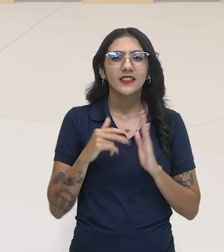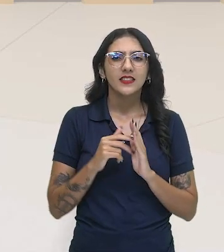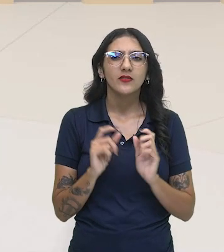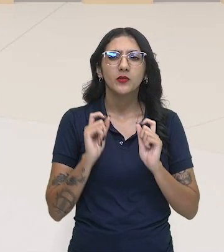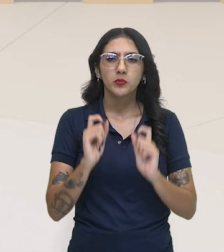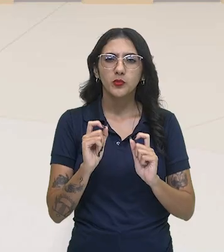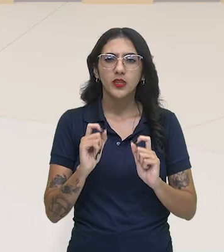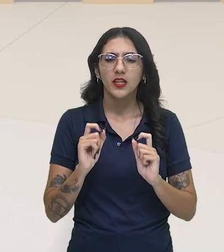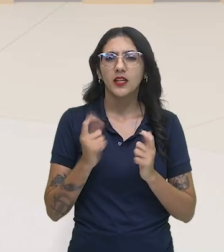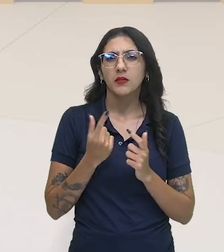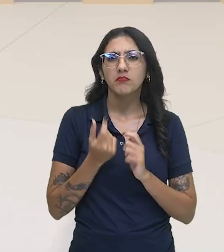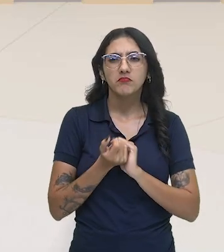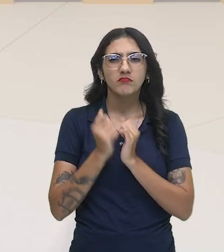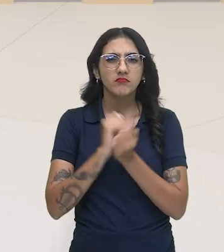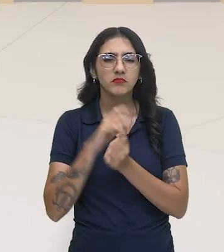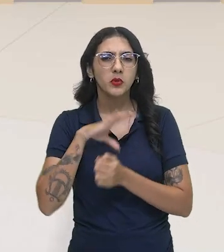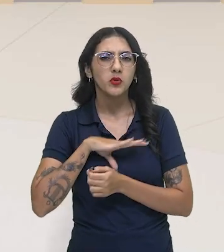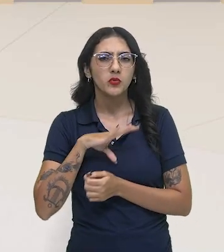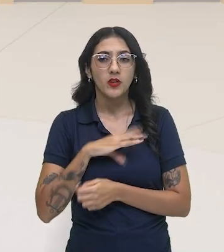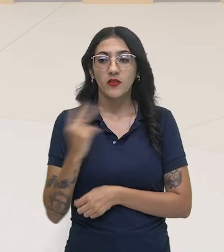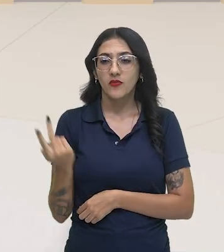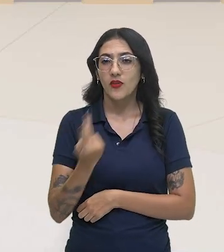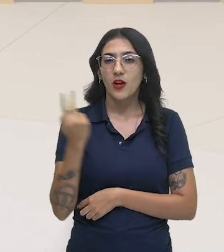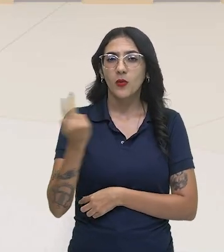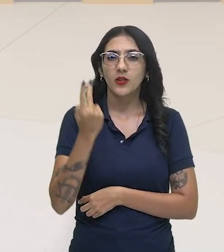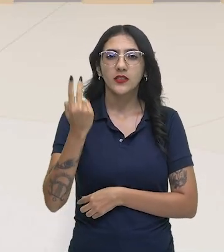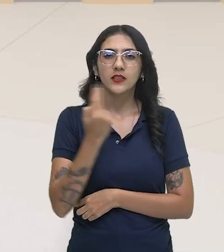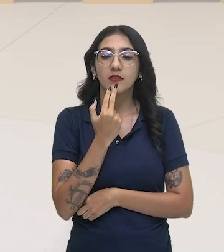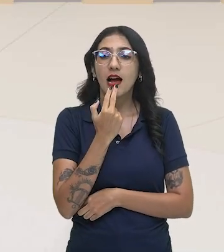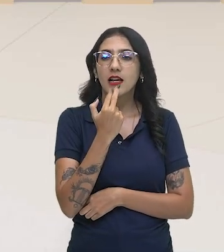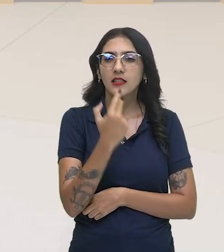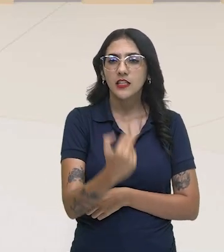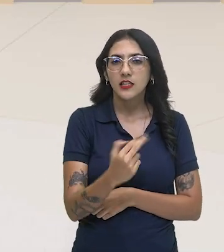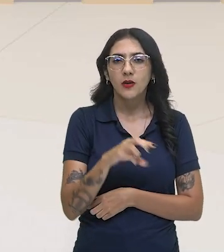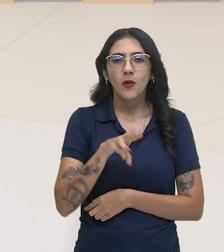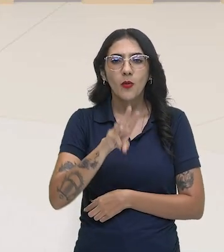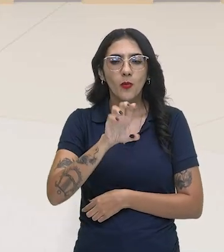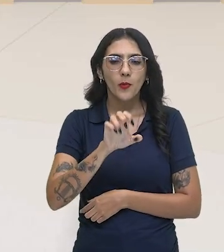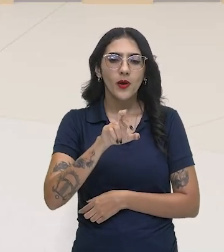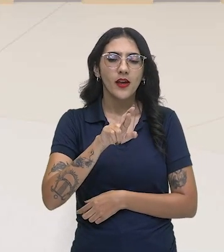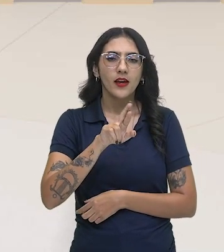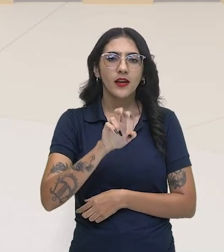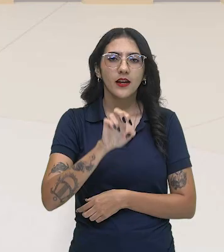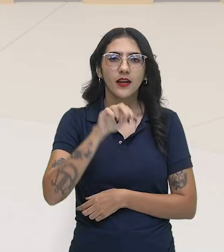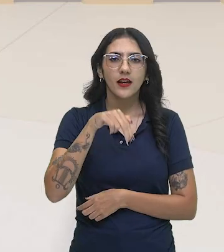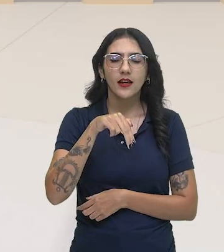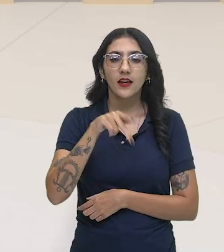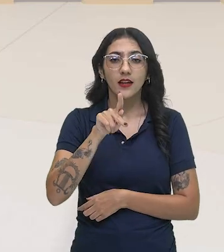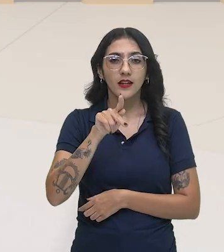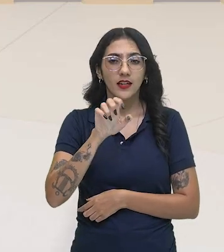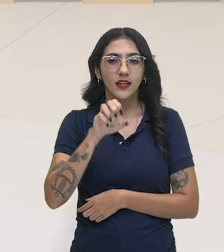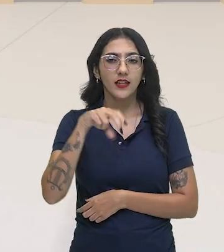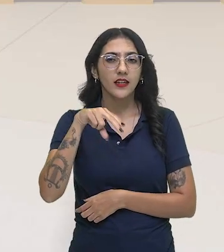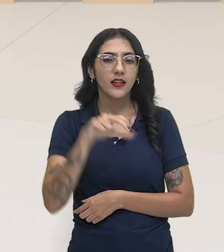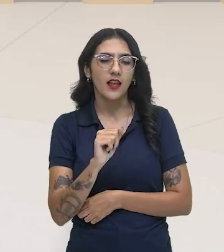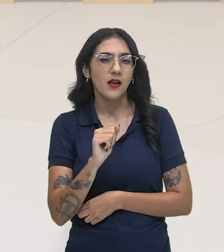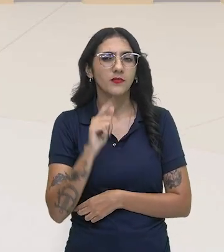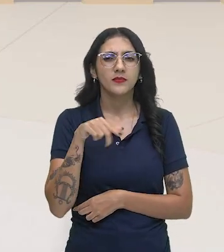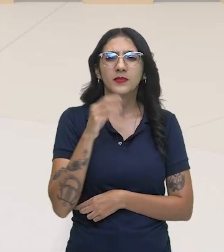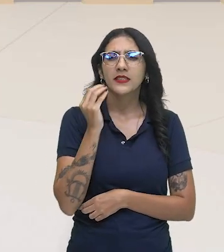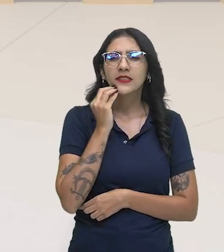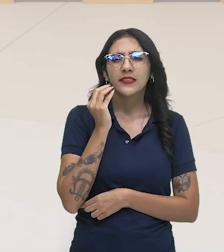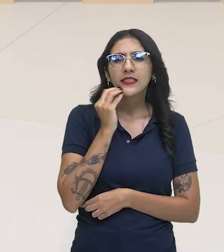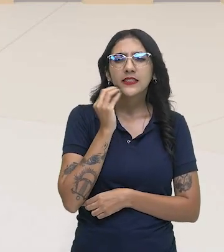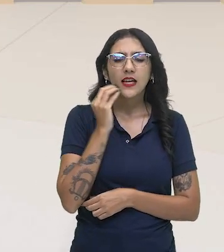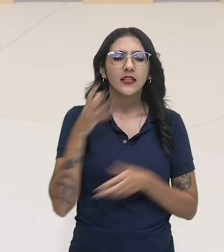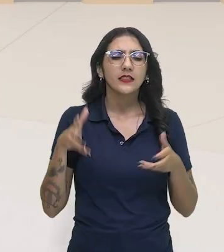língua werekena, né, um termo aí que vem sendo utilizado por essa comunidade para tentar valorizar aí os povos Baré,